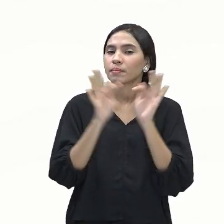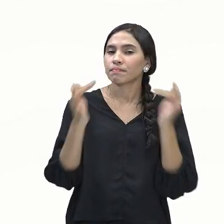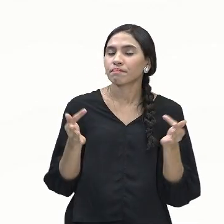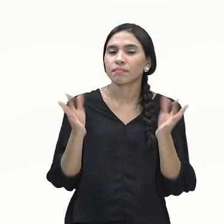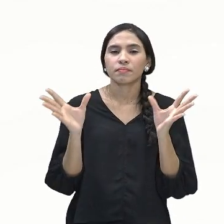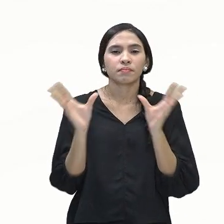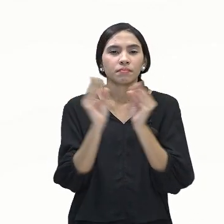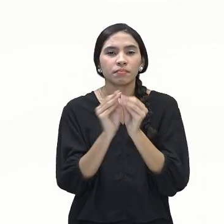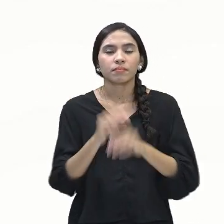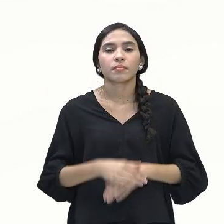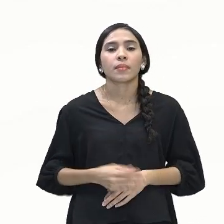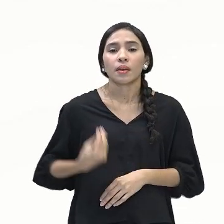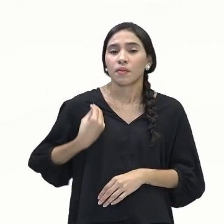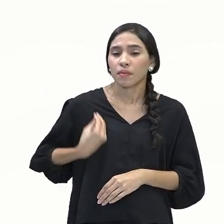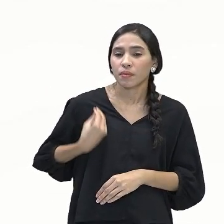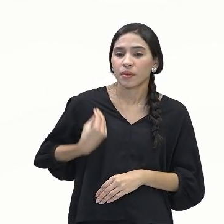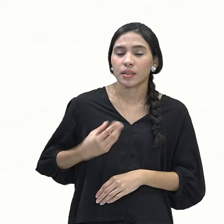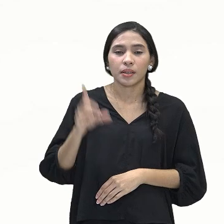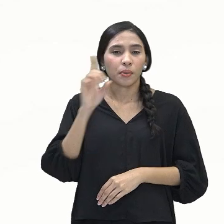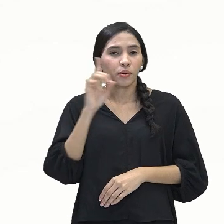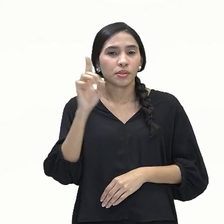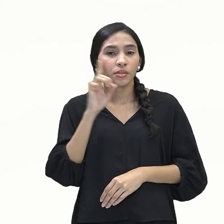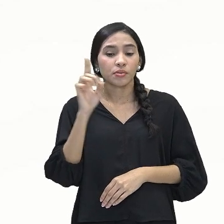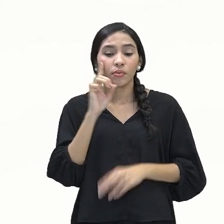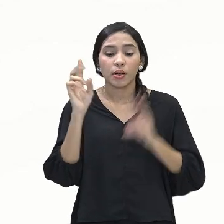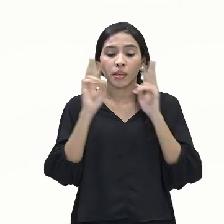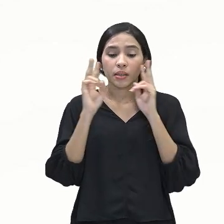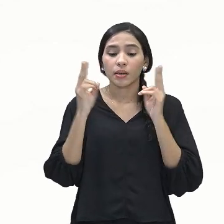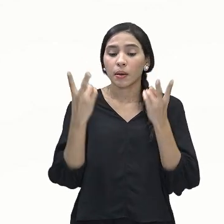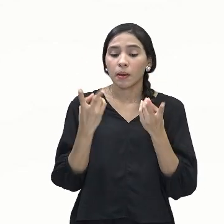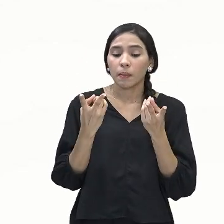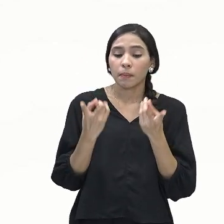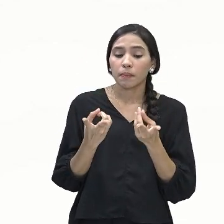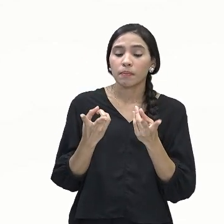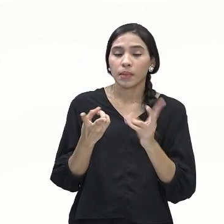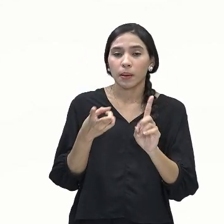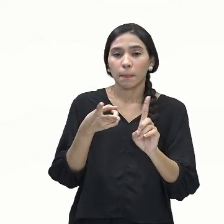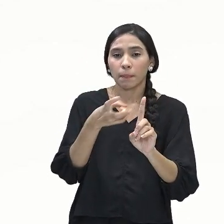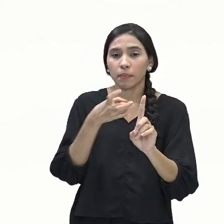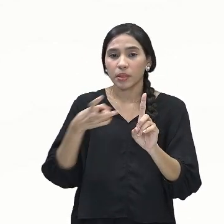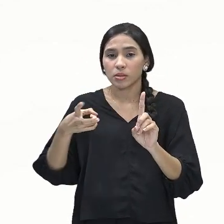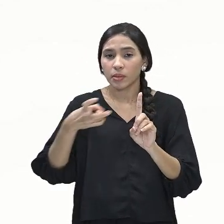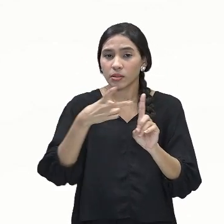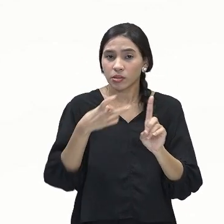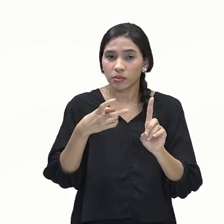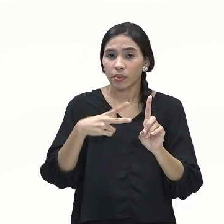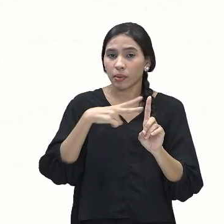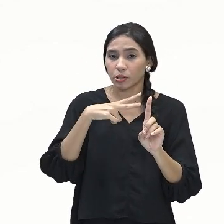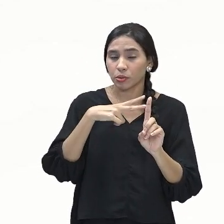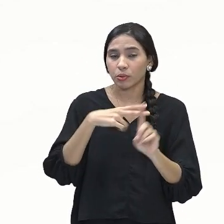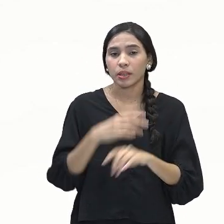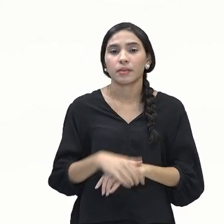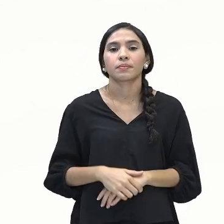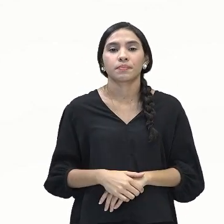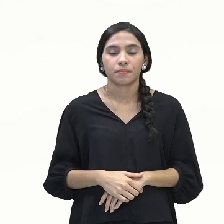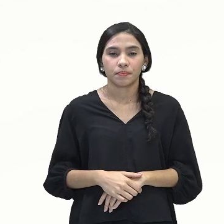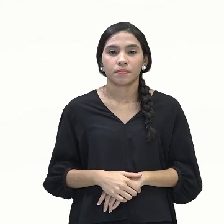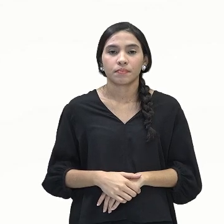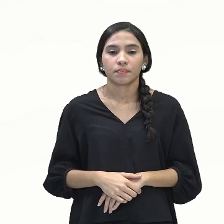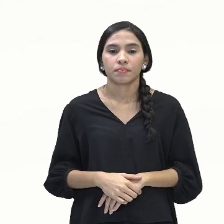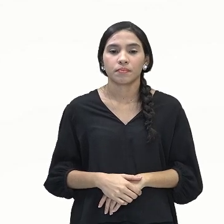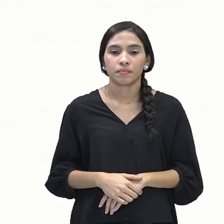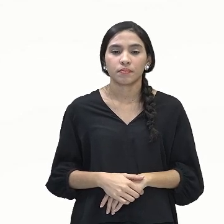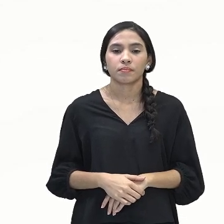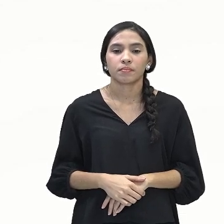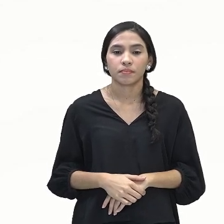vidas cotidianas sobre uma ótica pessoal, ó, bastante cotidiano, que é uma marca da terceira fase,